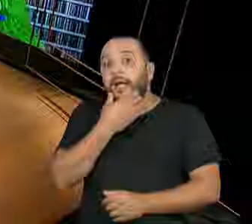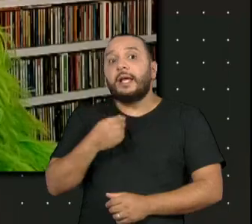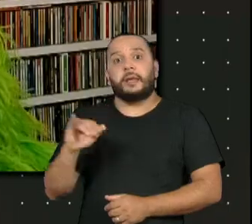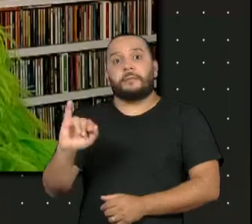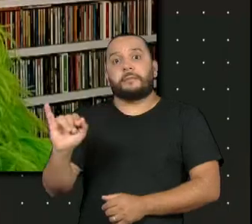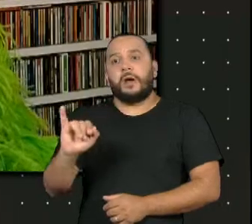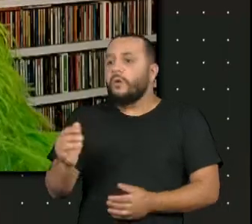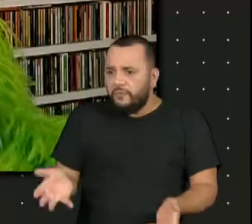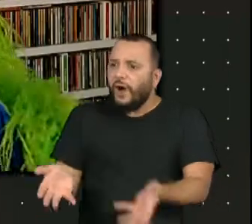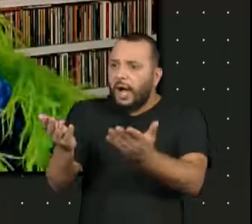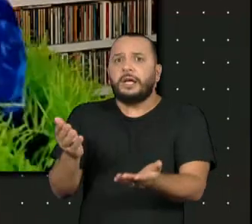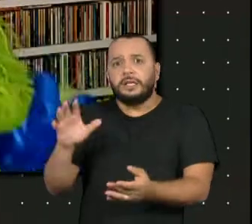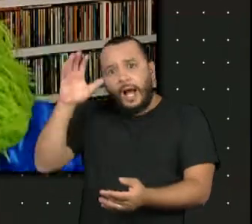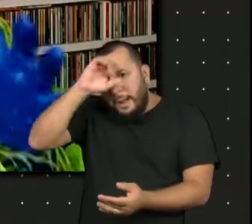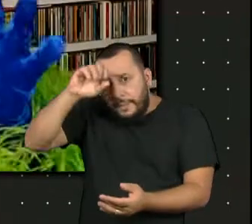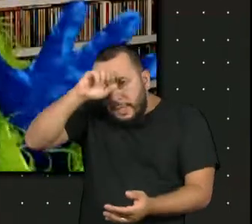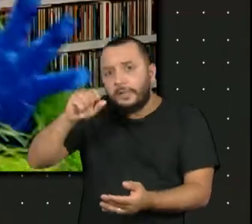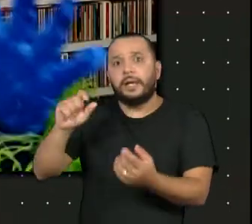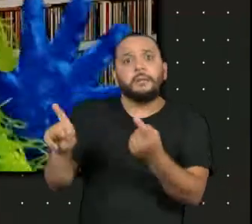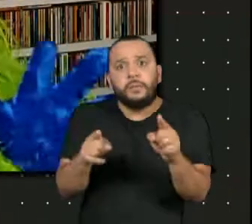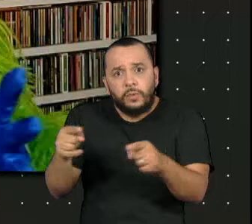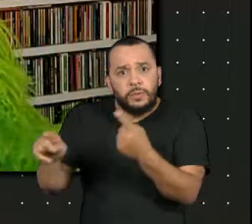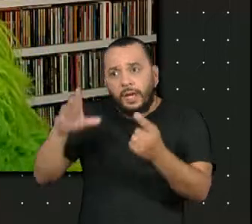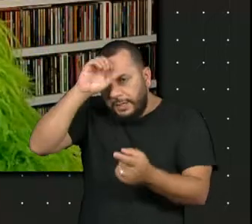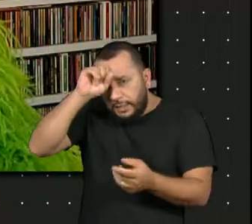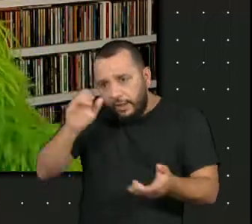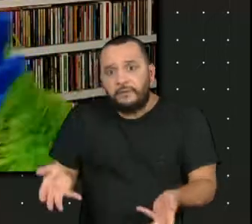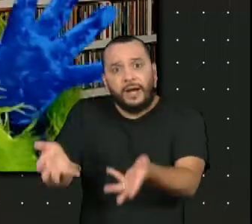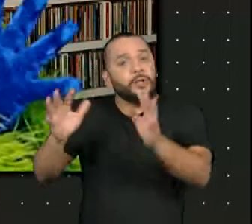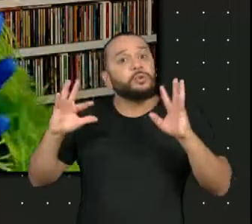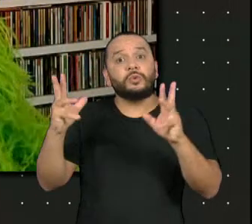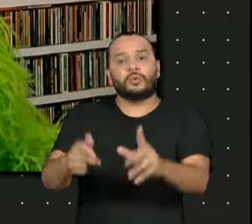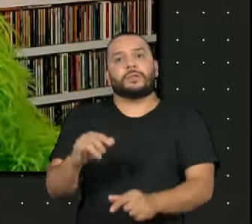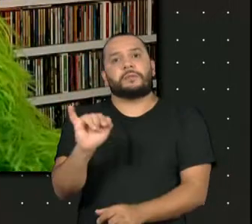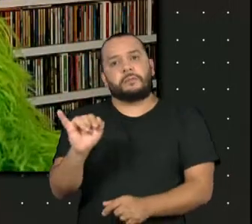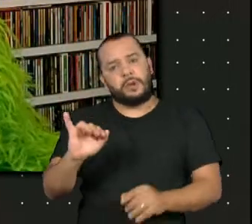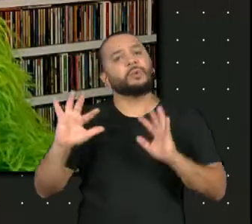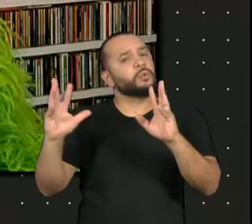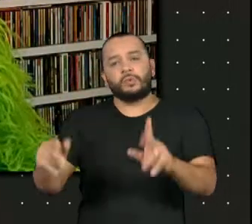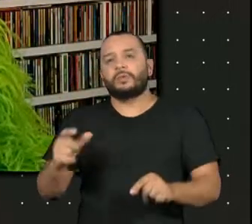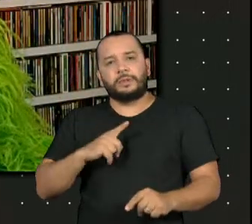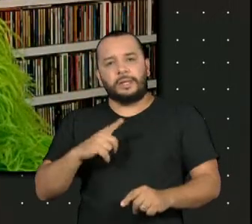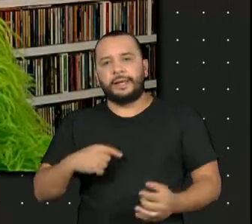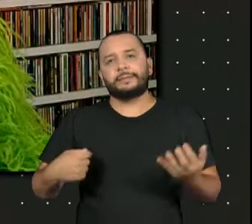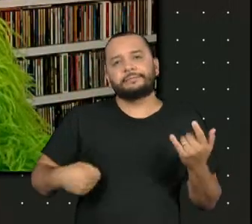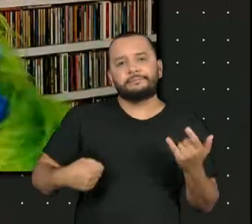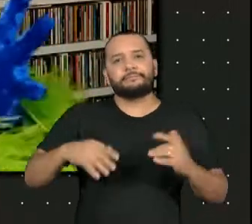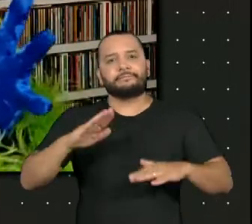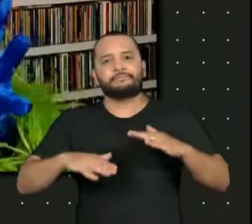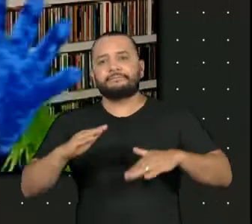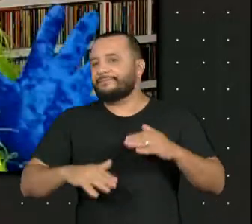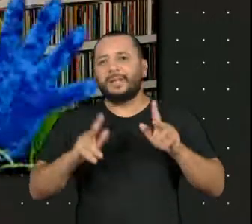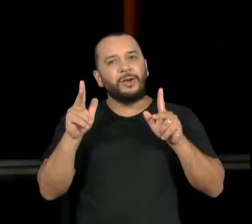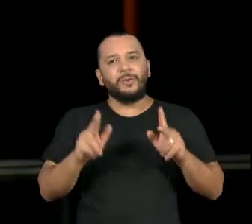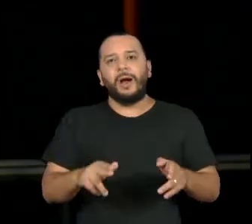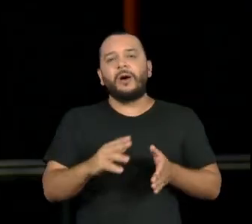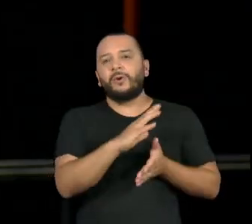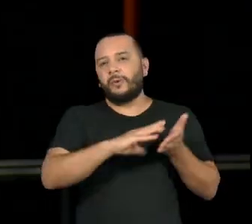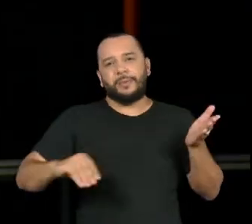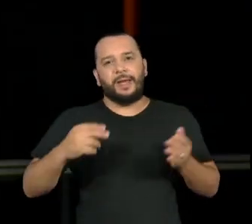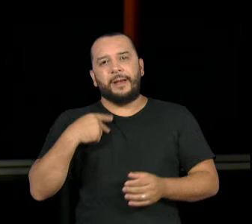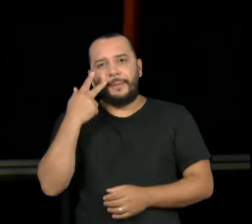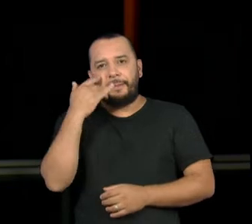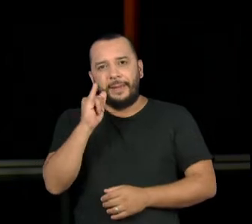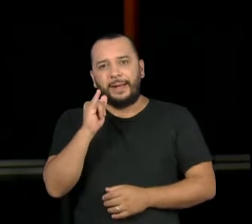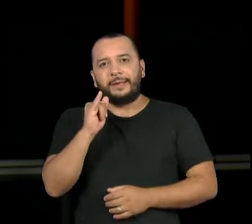Estudar música. Meus irmãos todos, eles tocam instrumento musical, entendeu? Mulher não, mulher para casar.